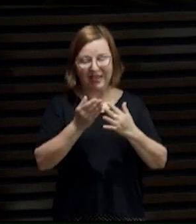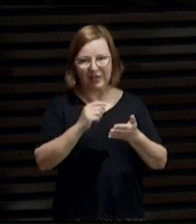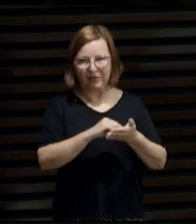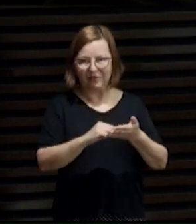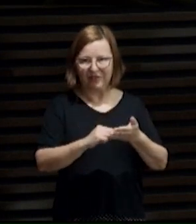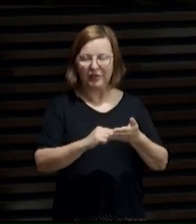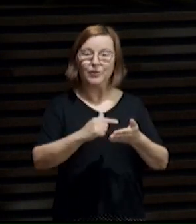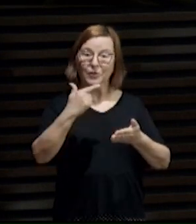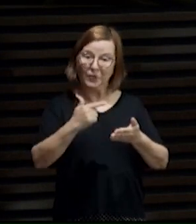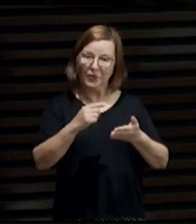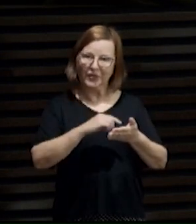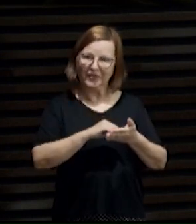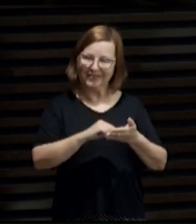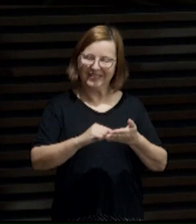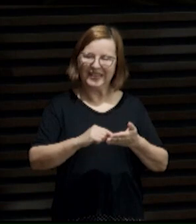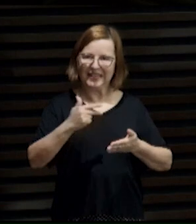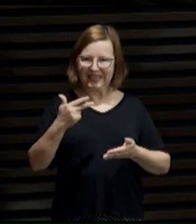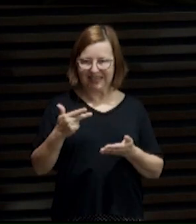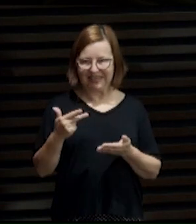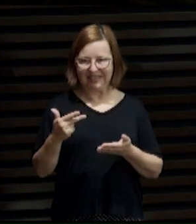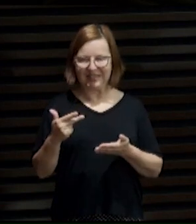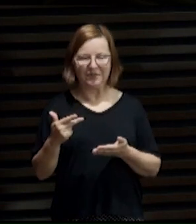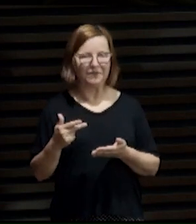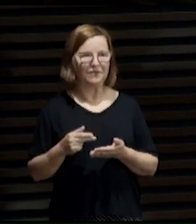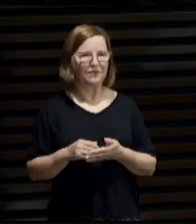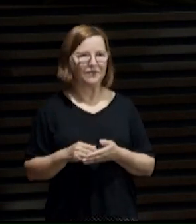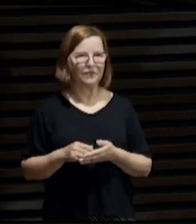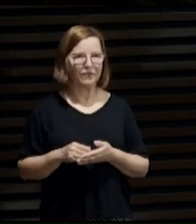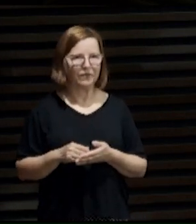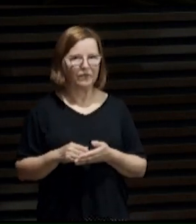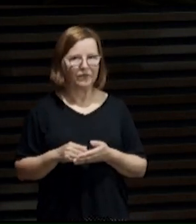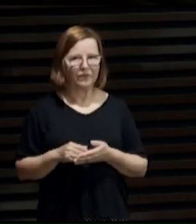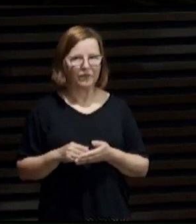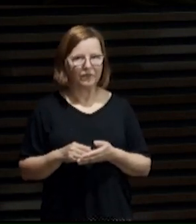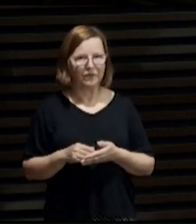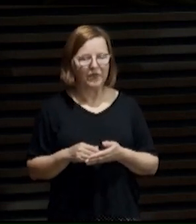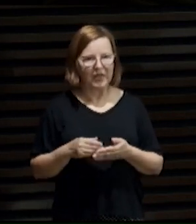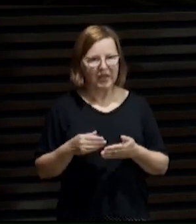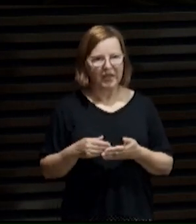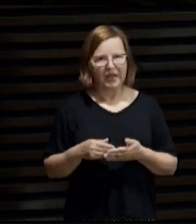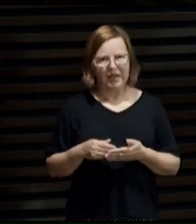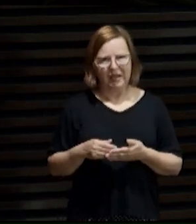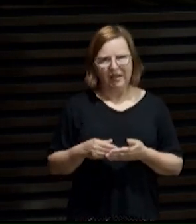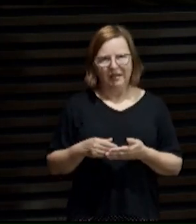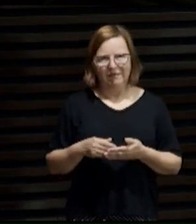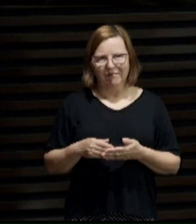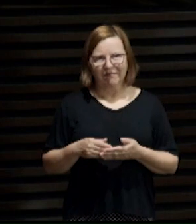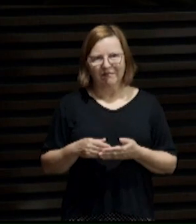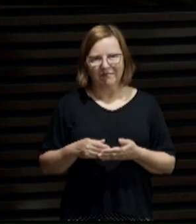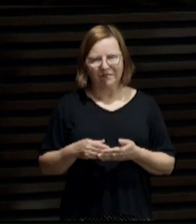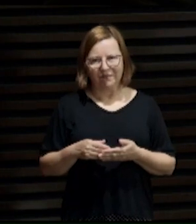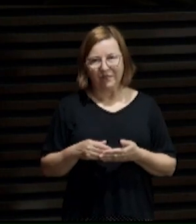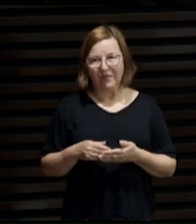que, como um envelope, o que é muito comum na língua hebraica, usar esse tipo de envelope, você tem o apontamento